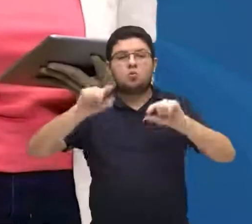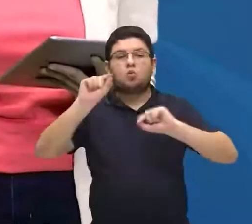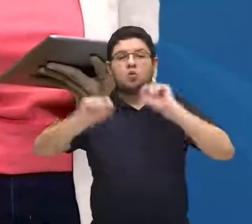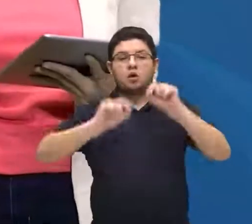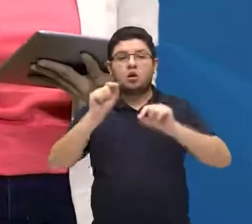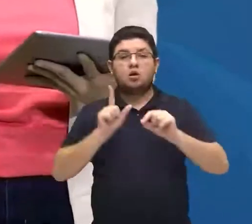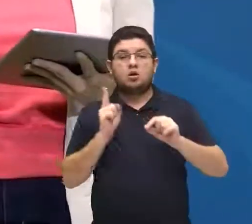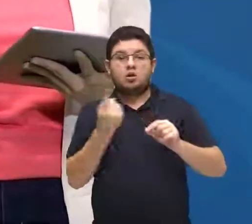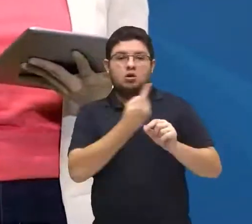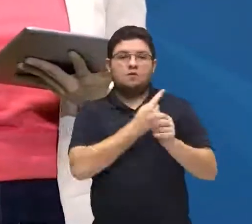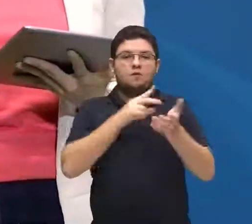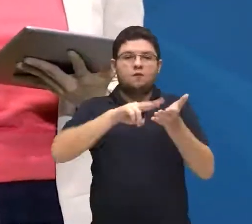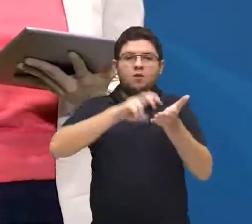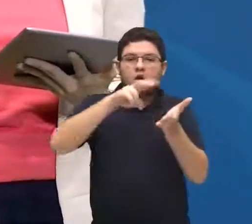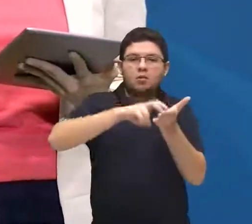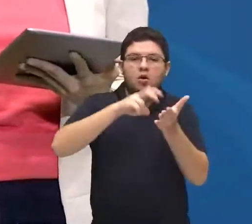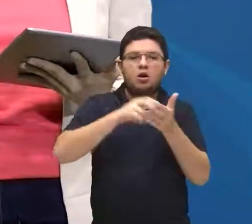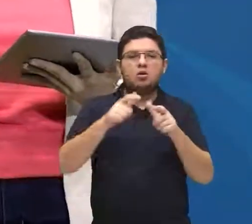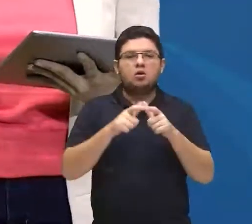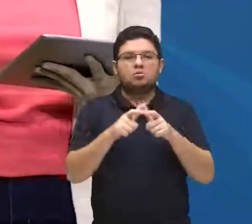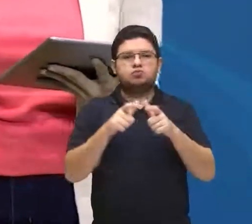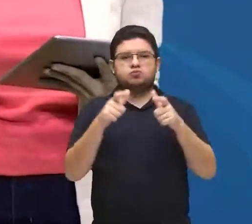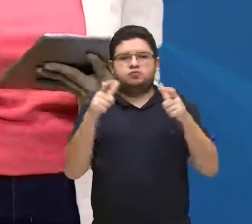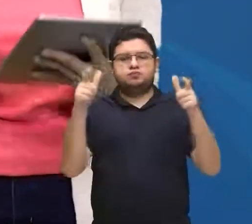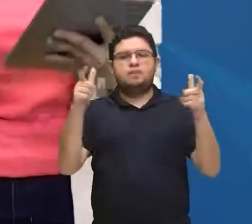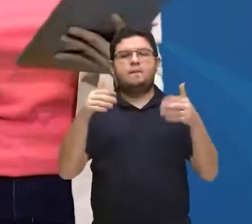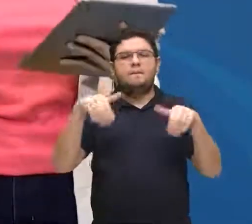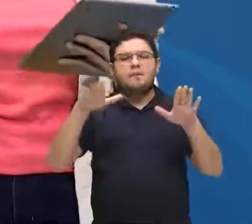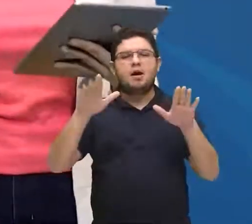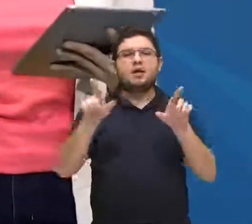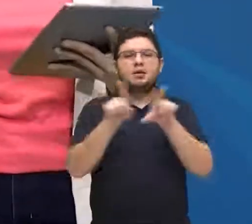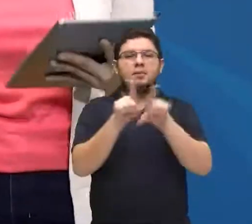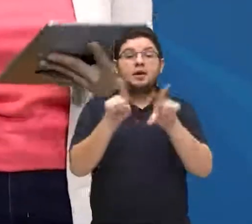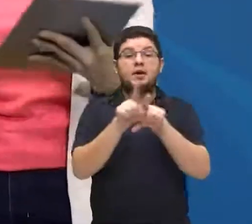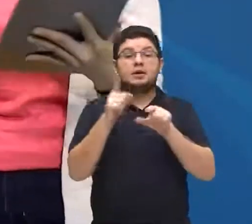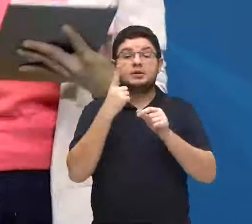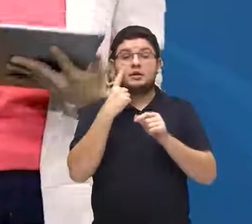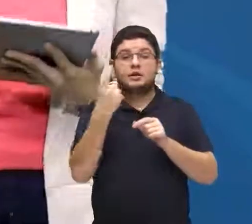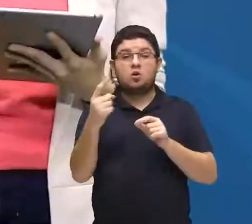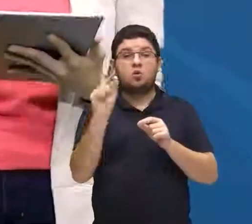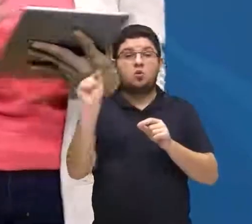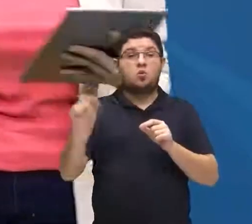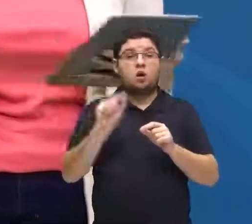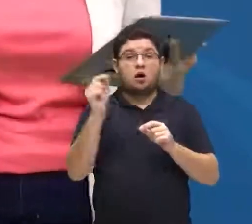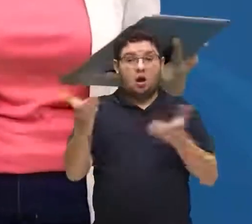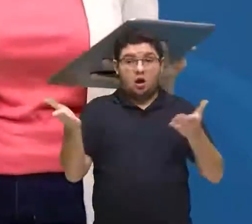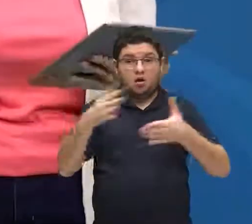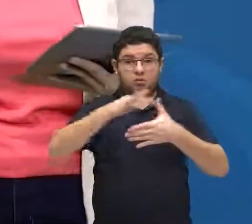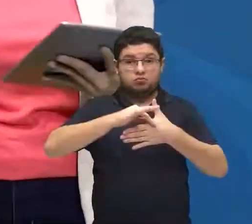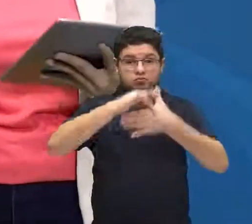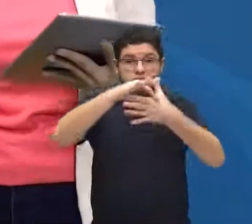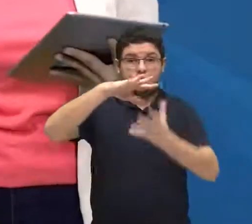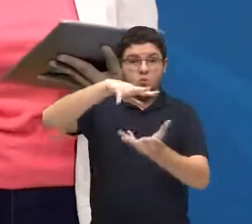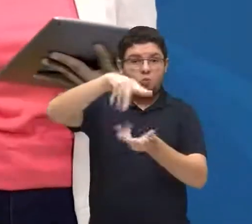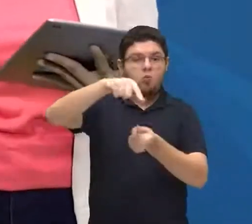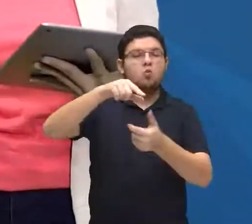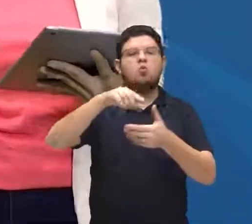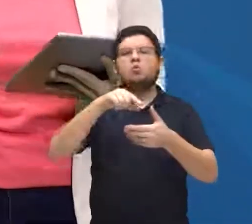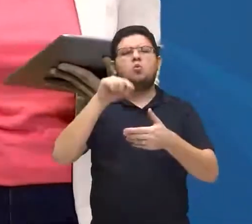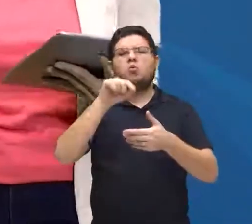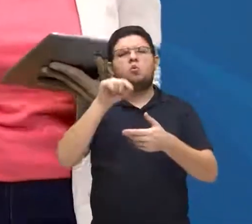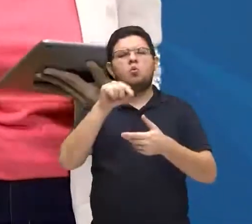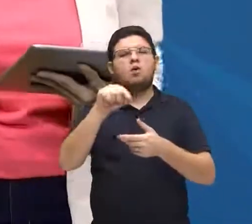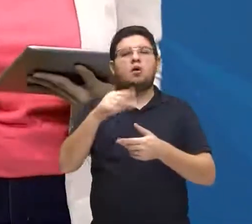E muito interessante também quando você fala sobre a questão da língua inglesa hoje estar dominante de acordo com o período, né, com